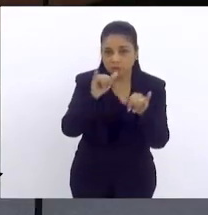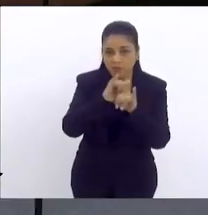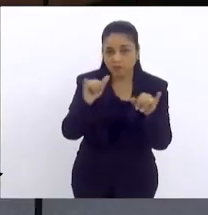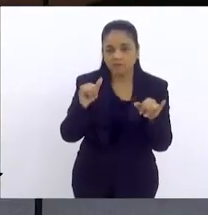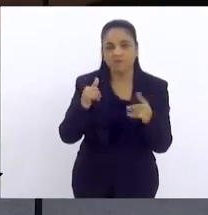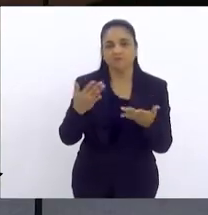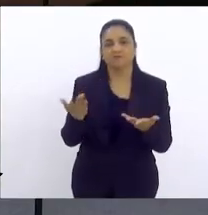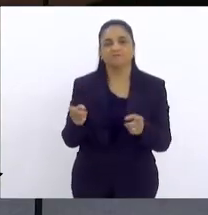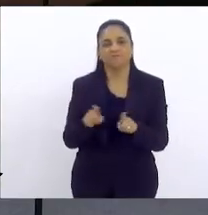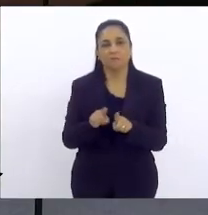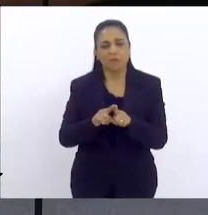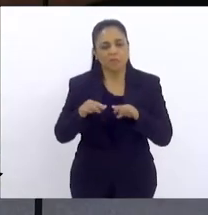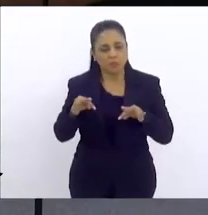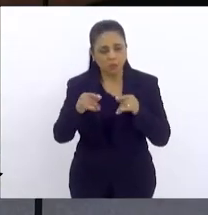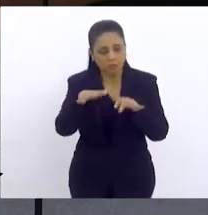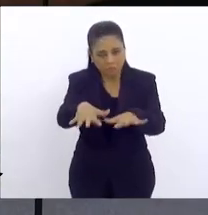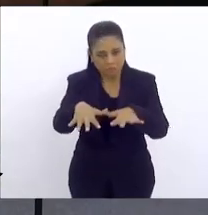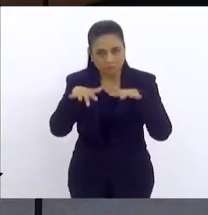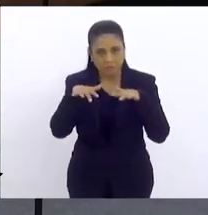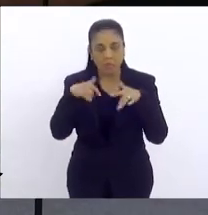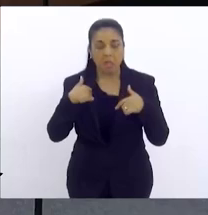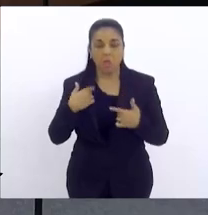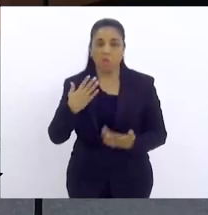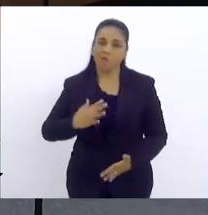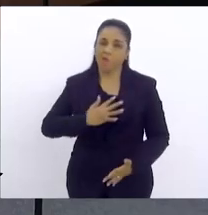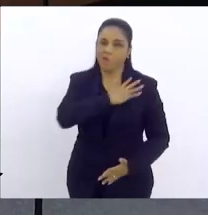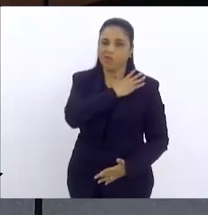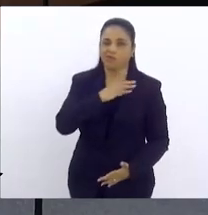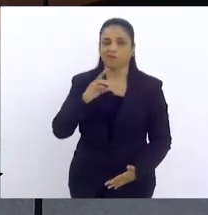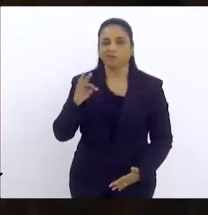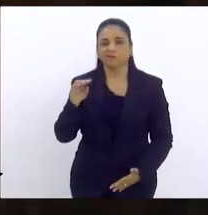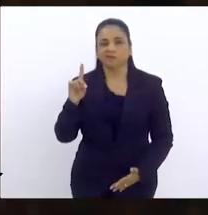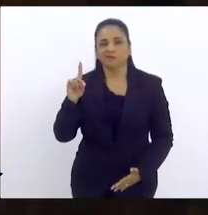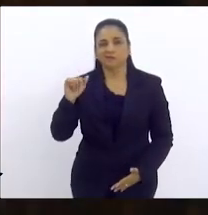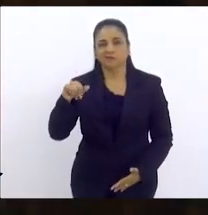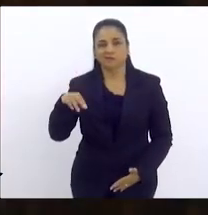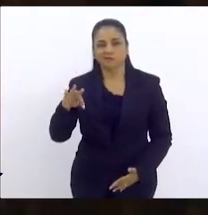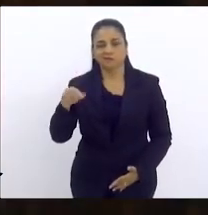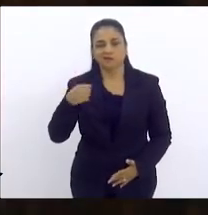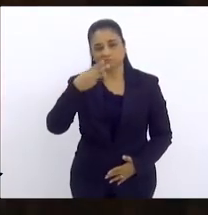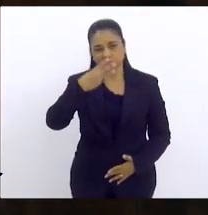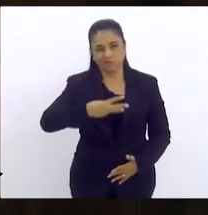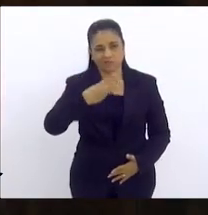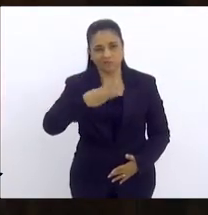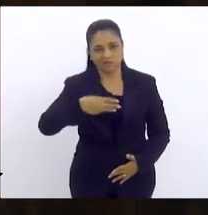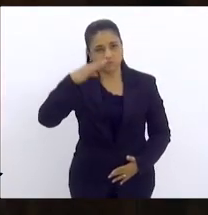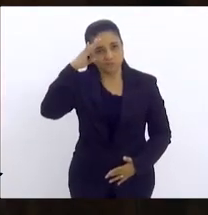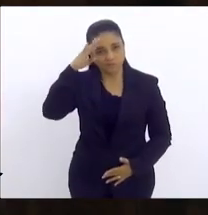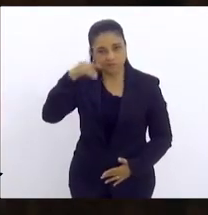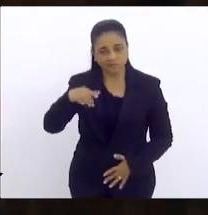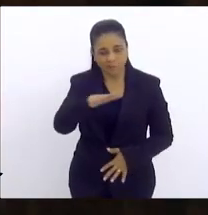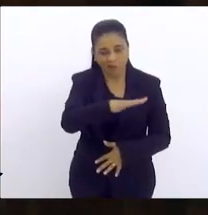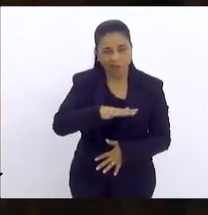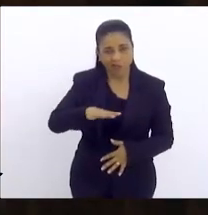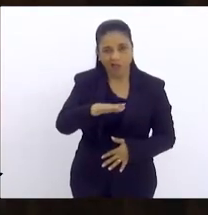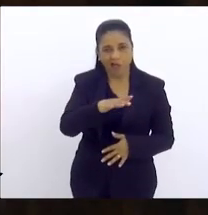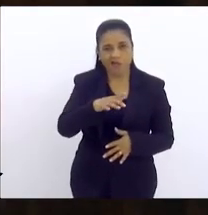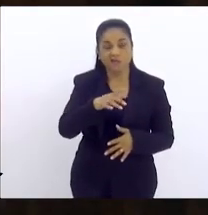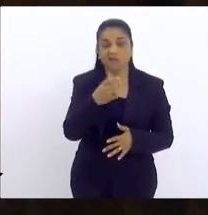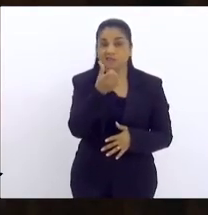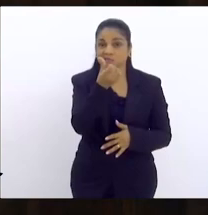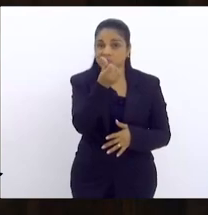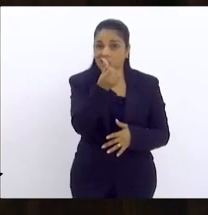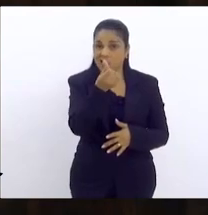presente bom eu sou Coronel Dantas Comandante terceiro comando de policiamento de área uma área que compreende seis